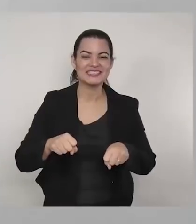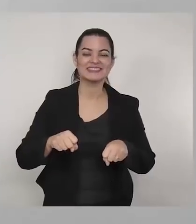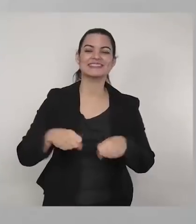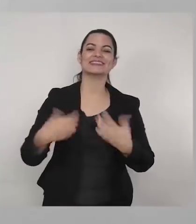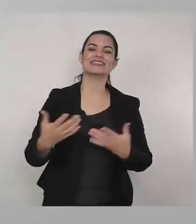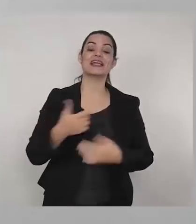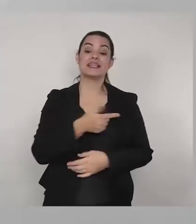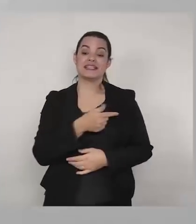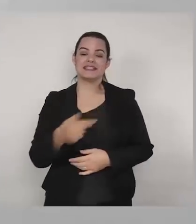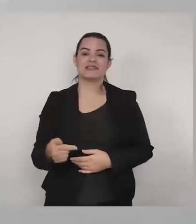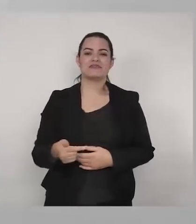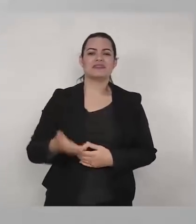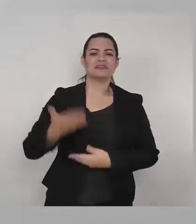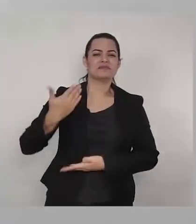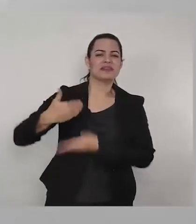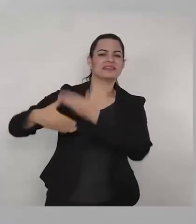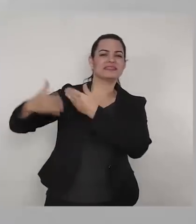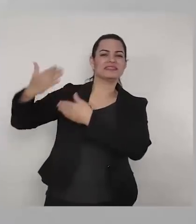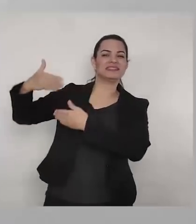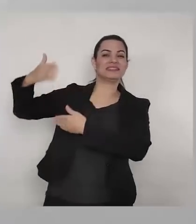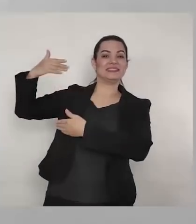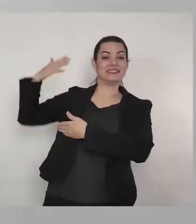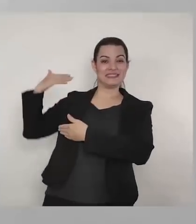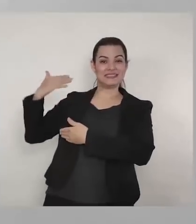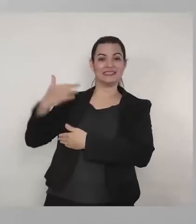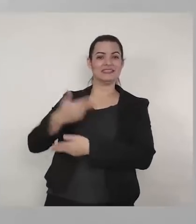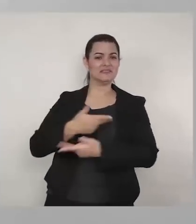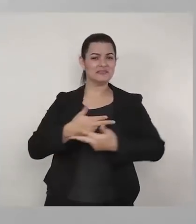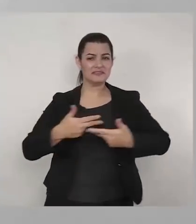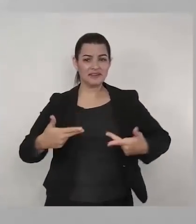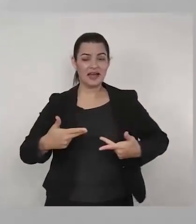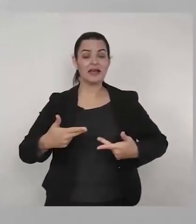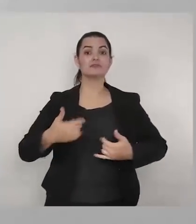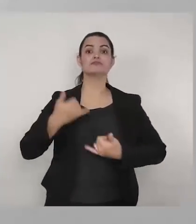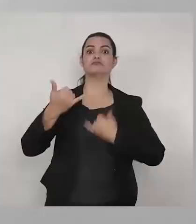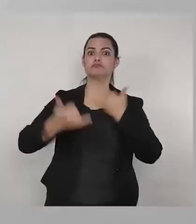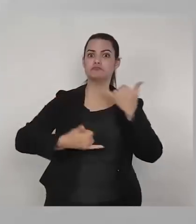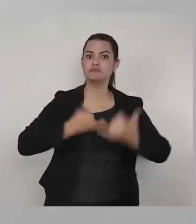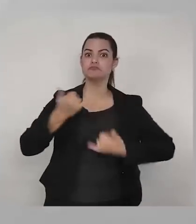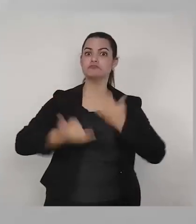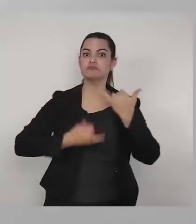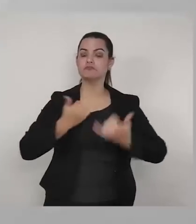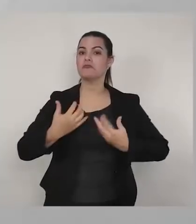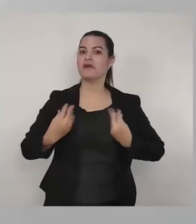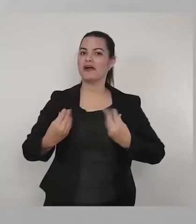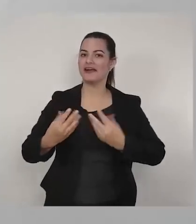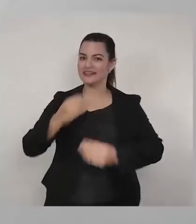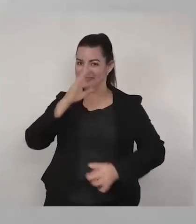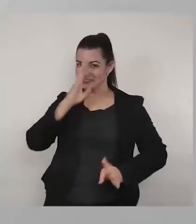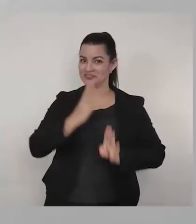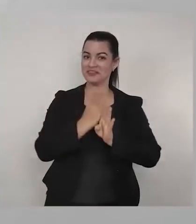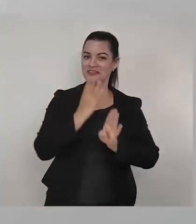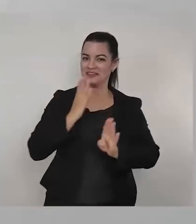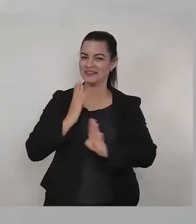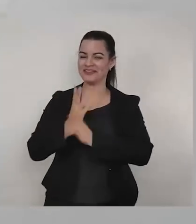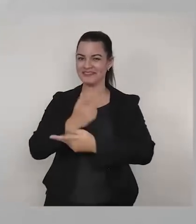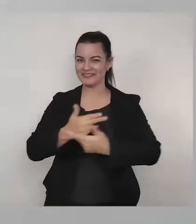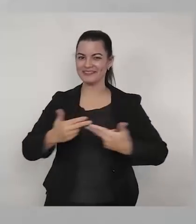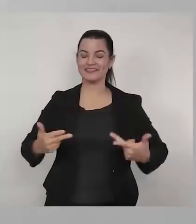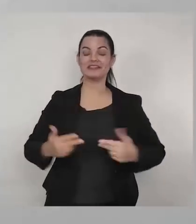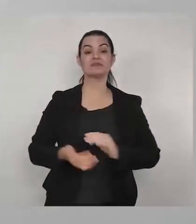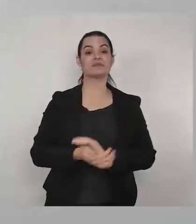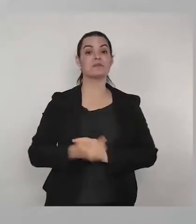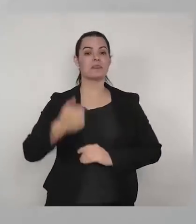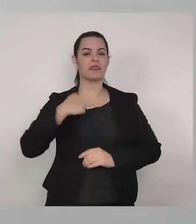últimas semanas foram recheadas de brincadeiras e de descobertas. Eu fiquei aqui